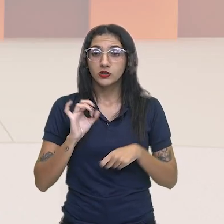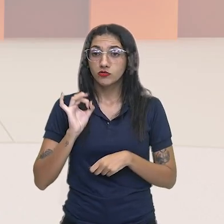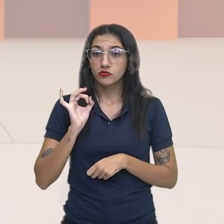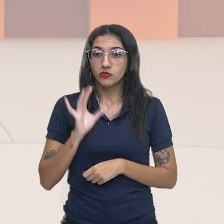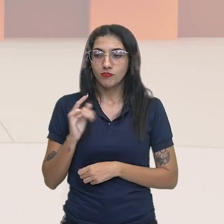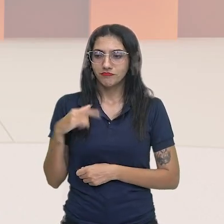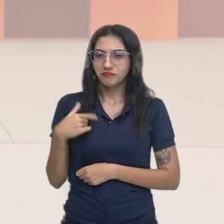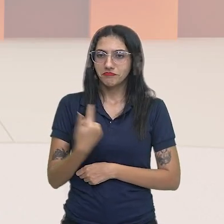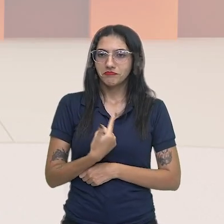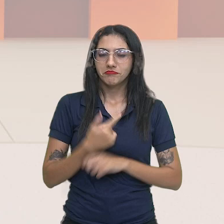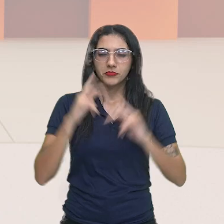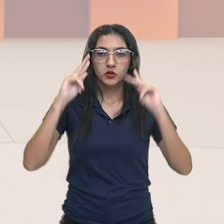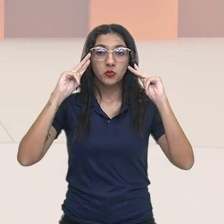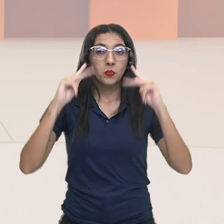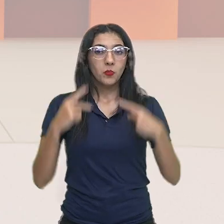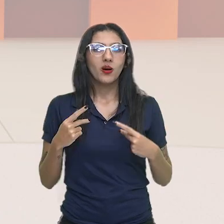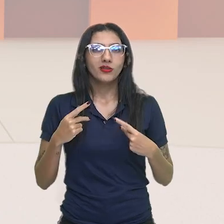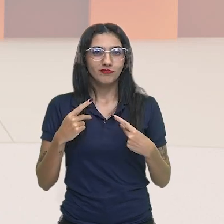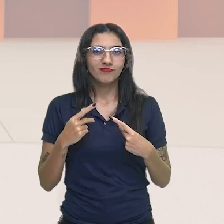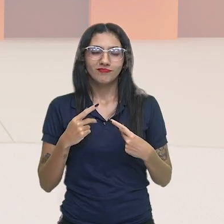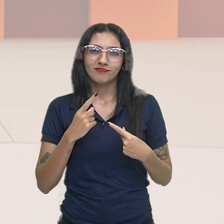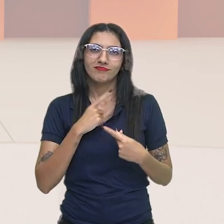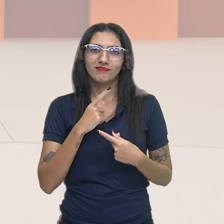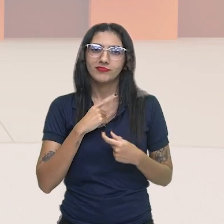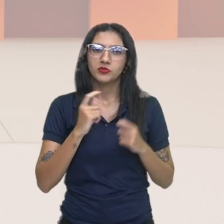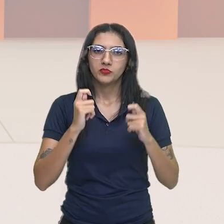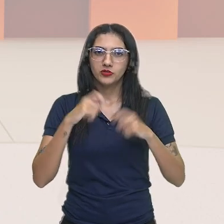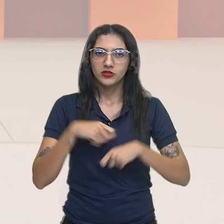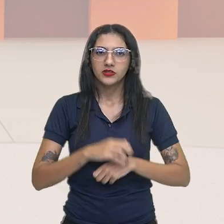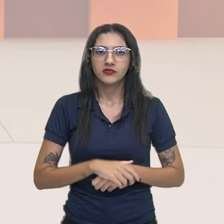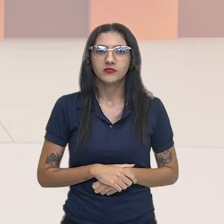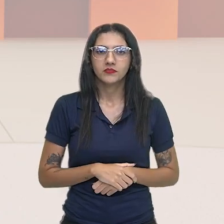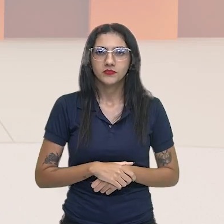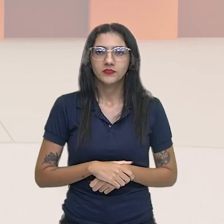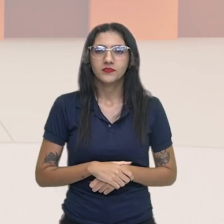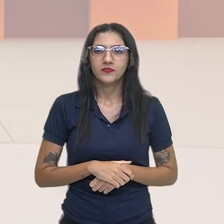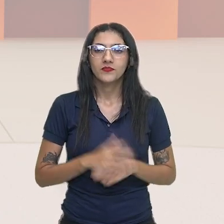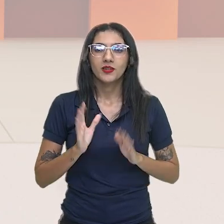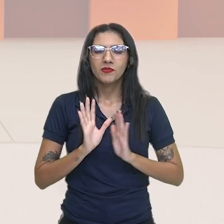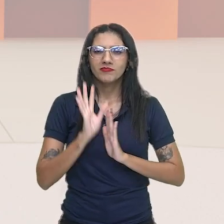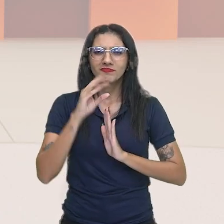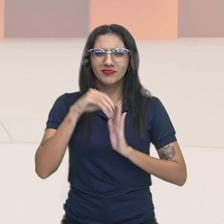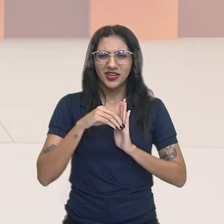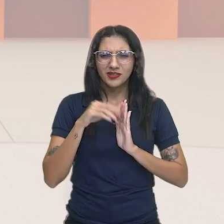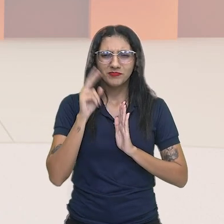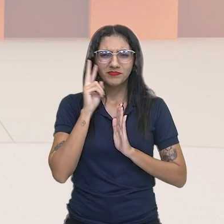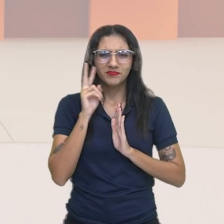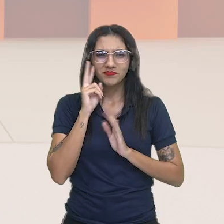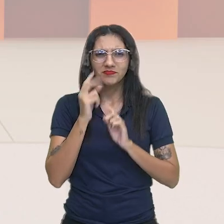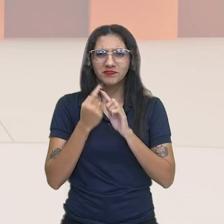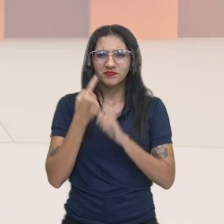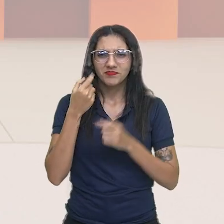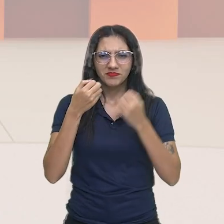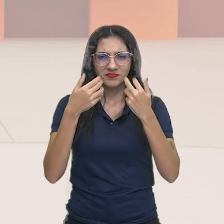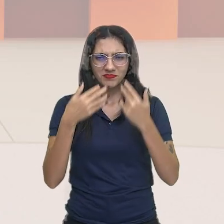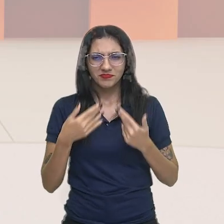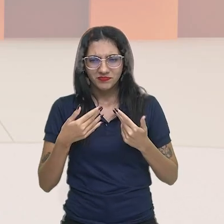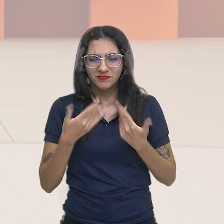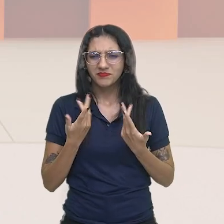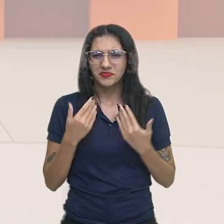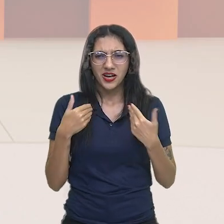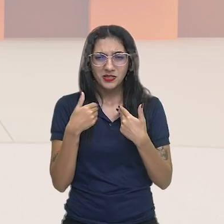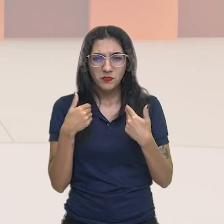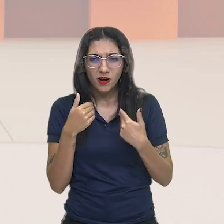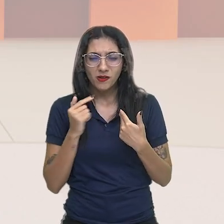de socialização que nos permite isso, né? E nós somos, dentro como nós falamos no início, dentre os animais, nós